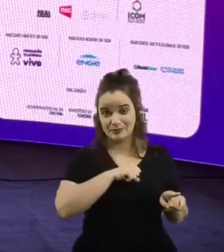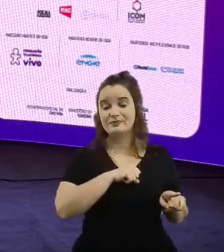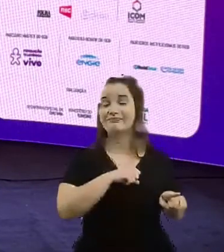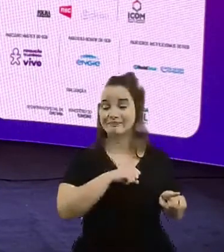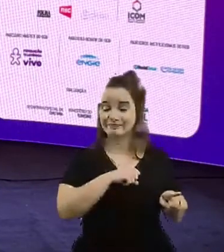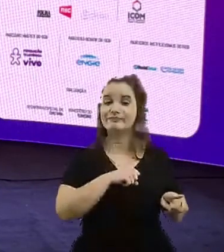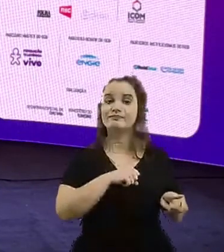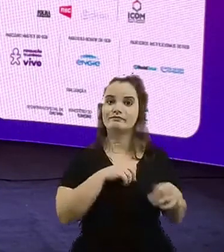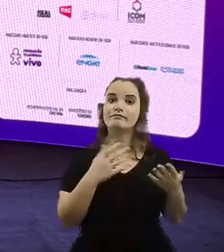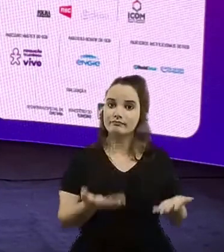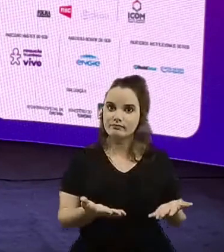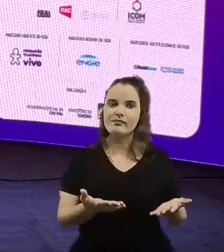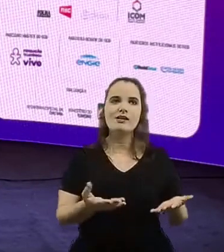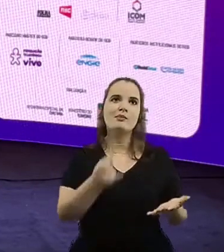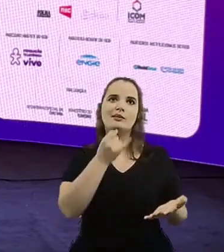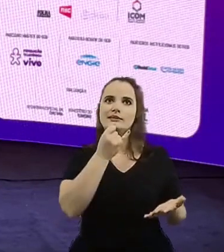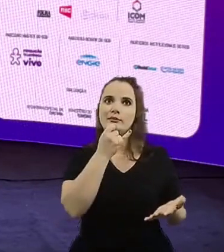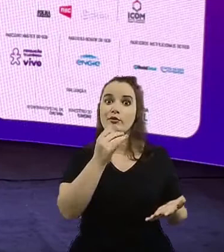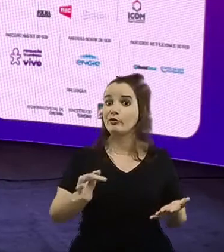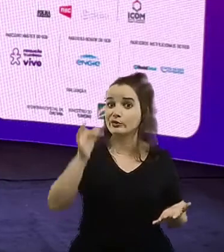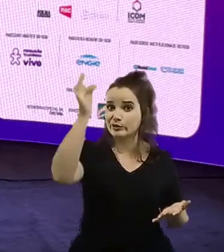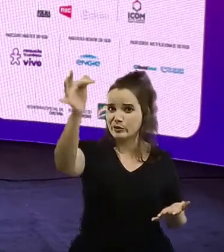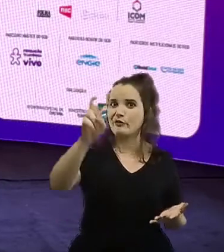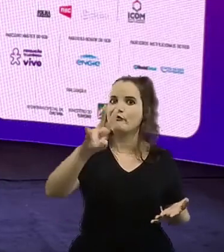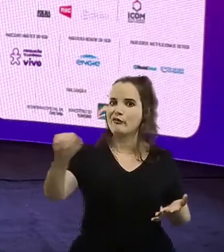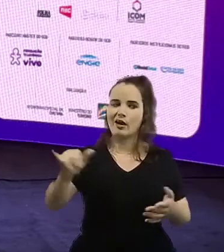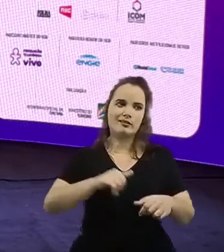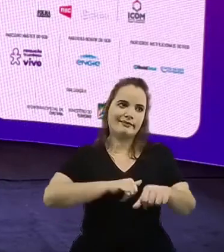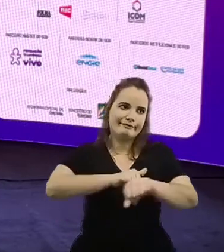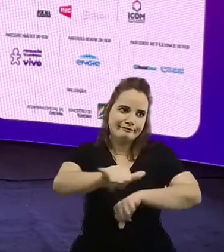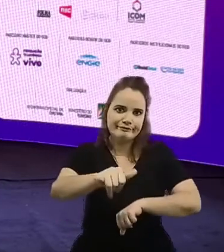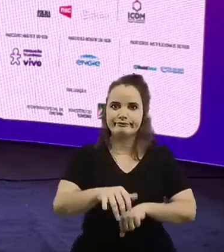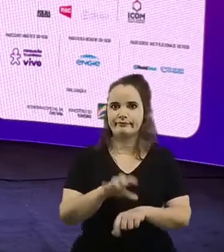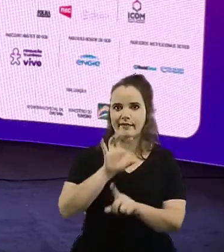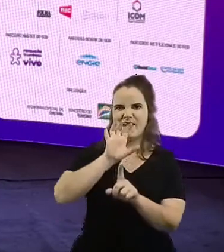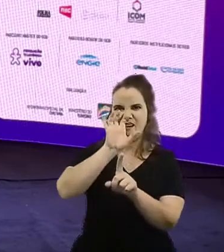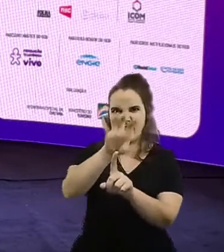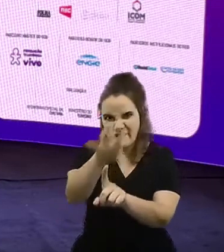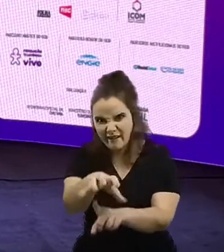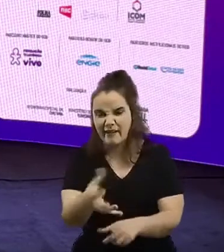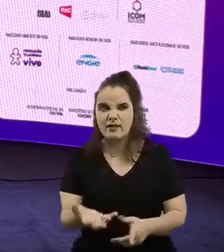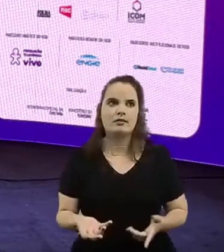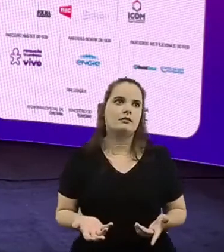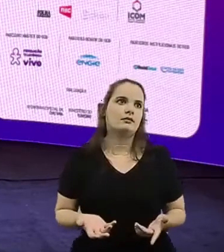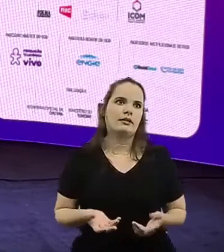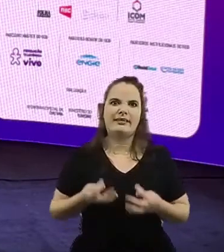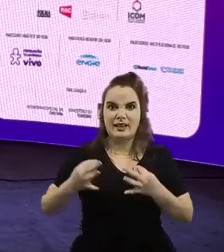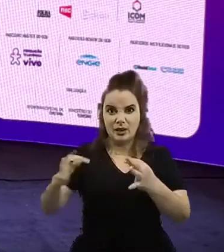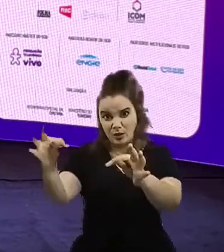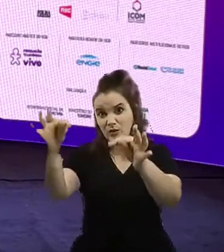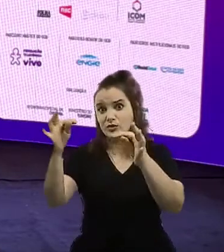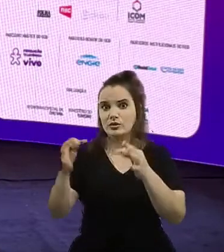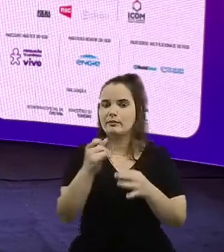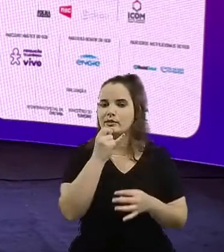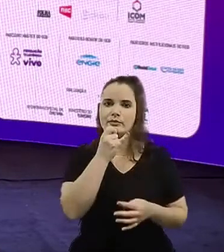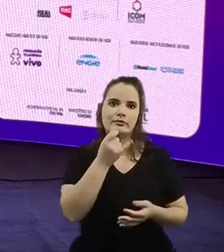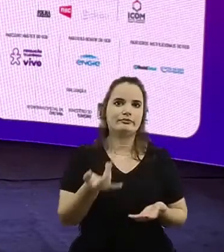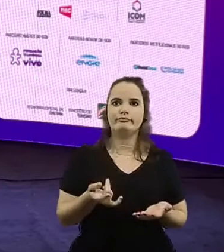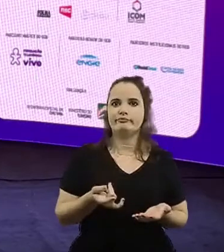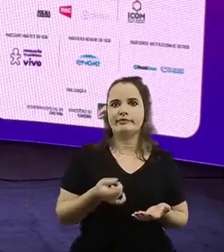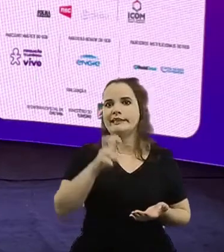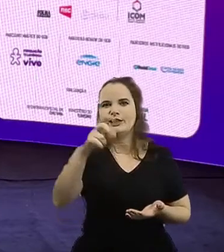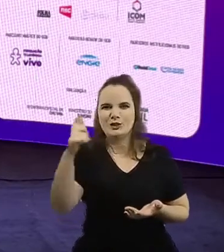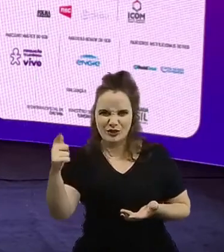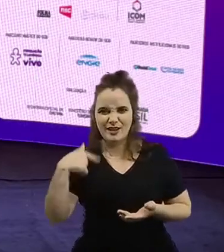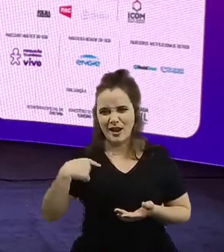das ameaças futuras, né, basicamente aí olhando para essas tendências tecnológicas, falando de IoT, 5G, etc.,